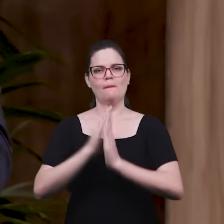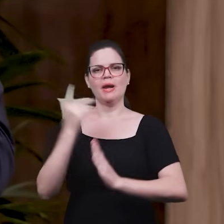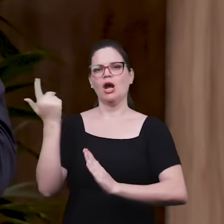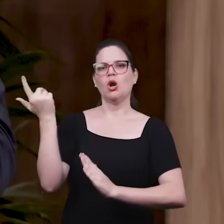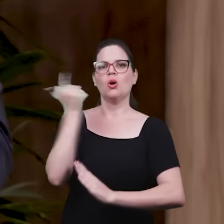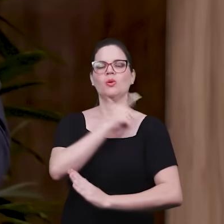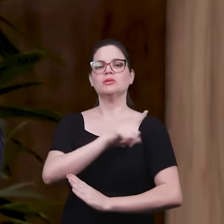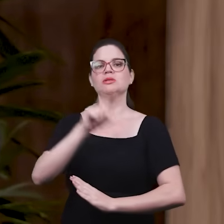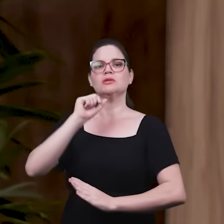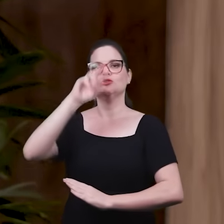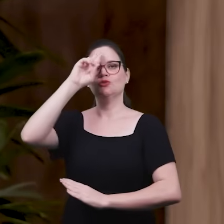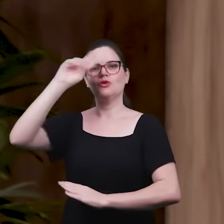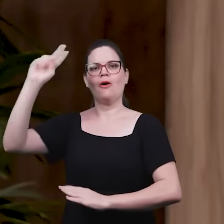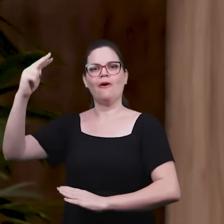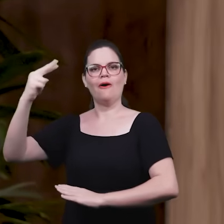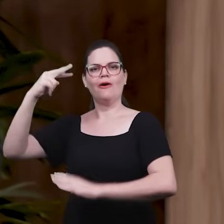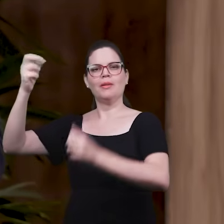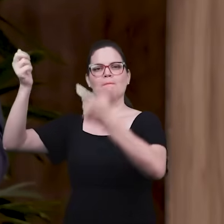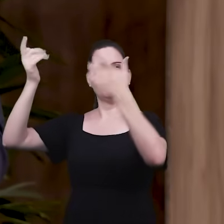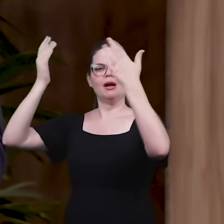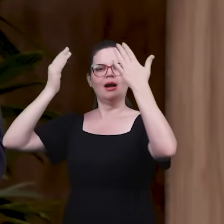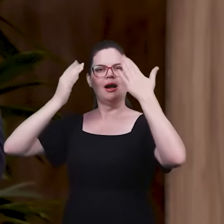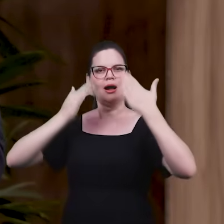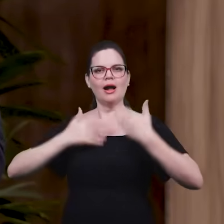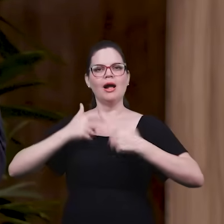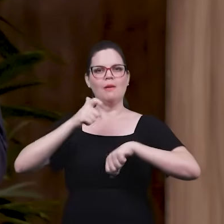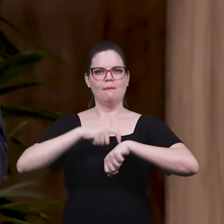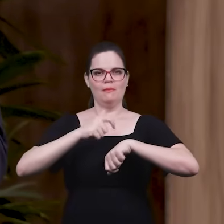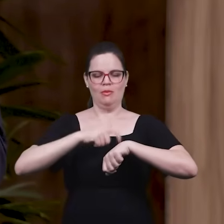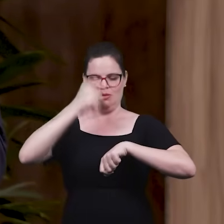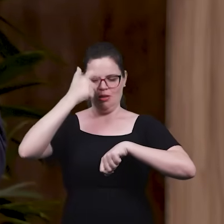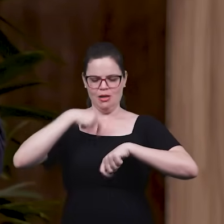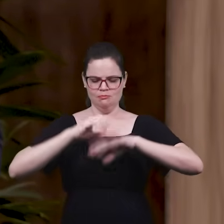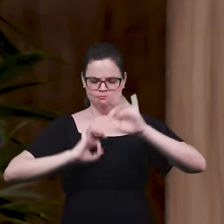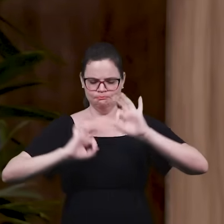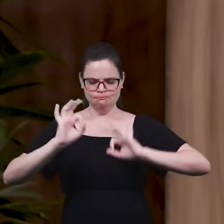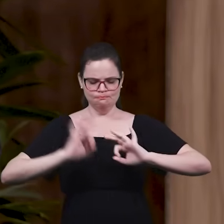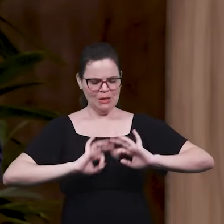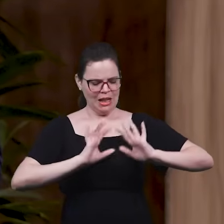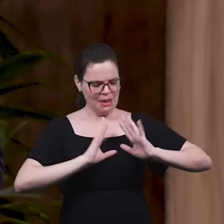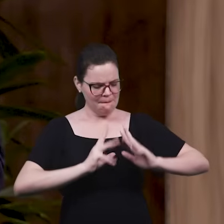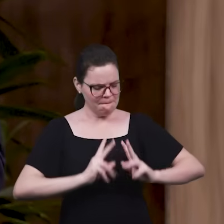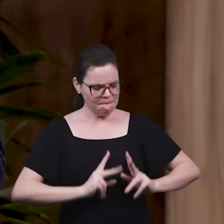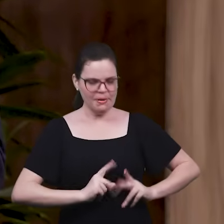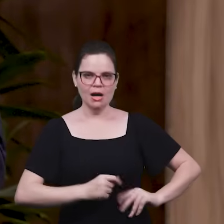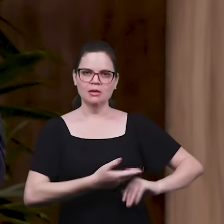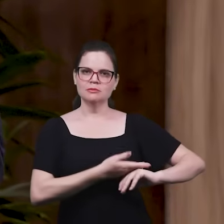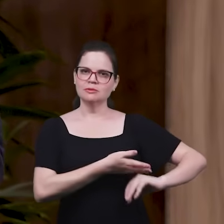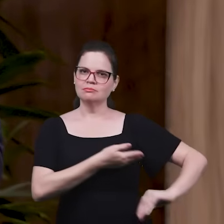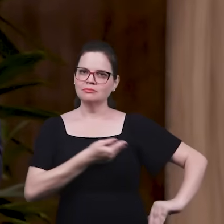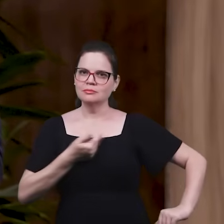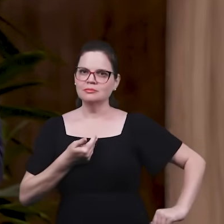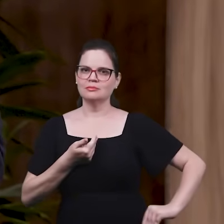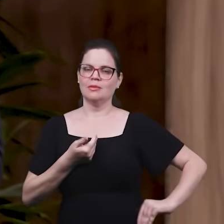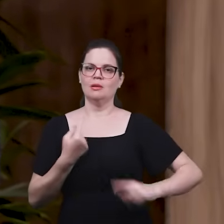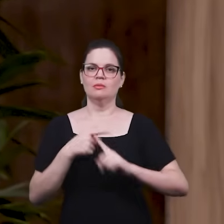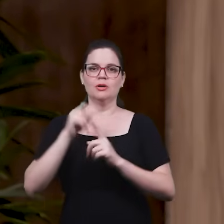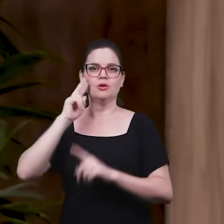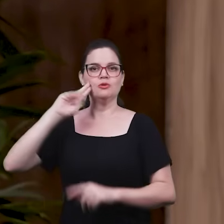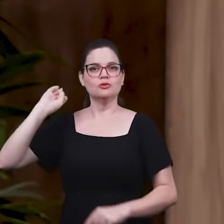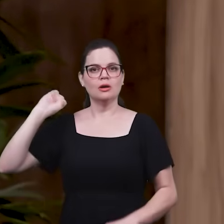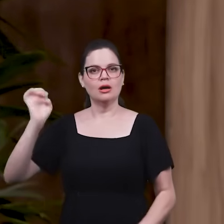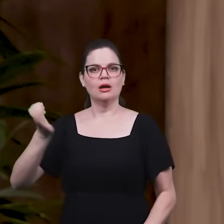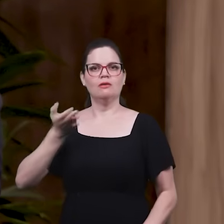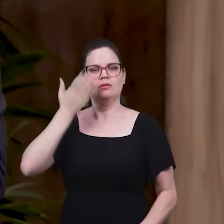santificando, pagando um preço ao Senhor, é uma forma da igreja estar já vivendo a orientação de Deus para